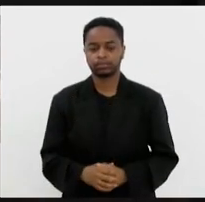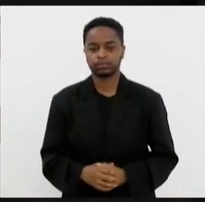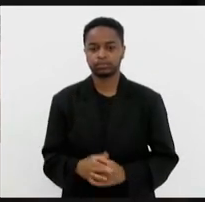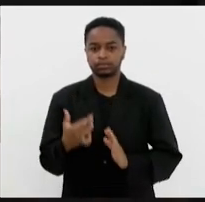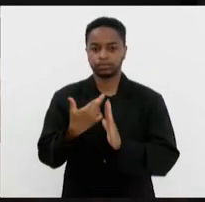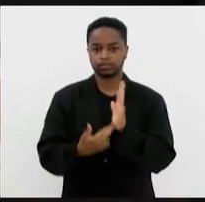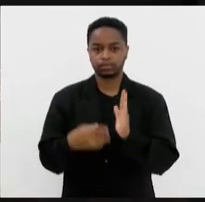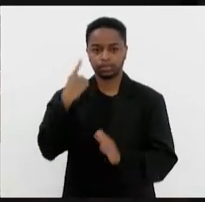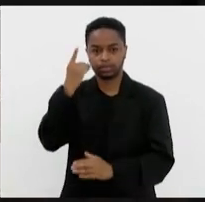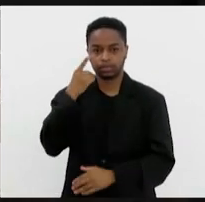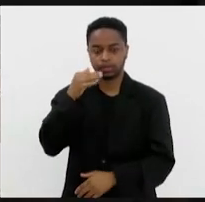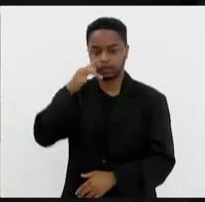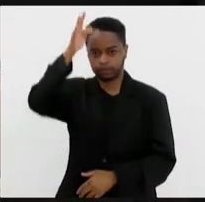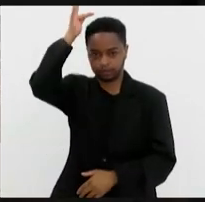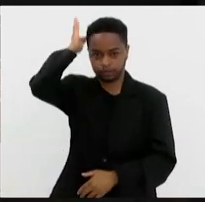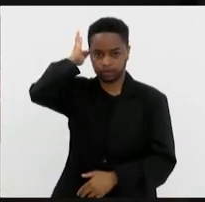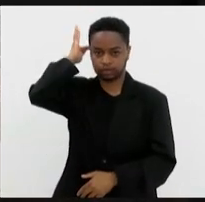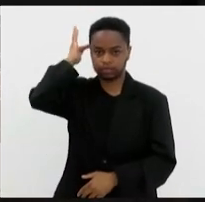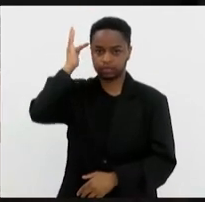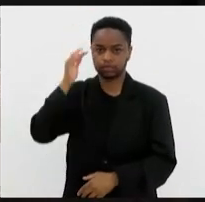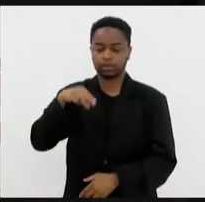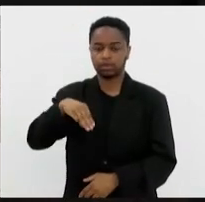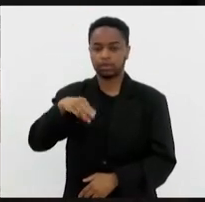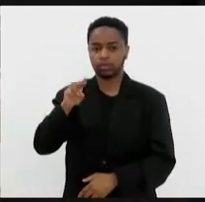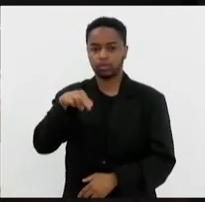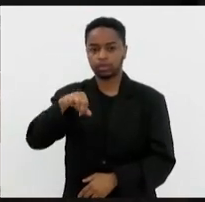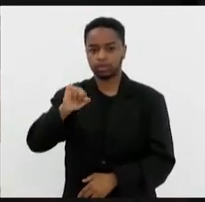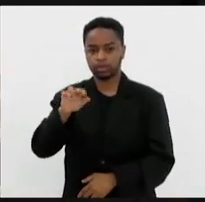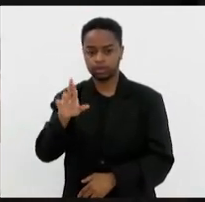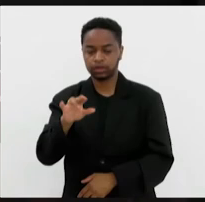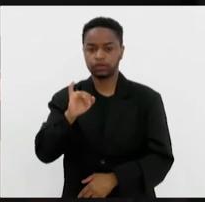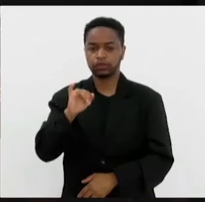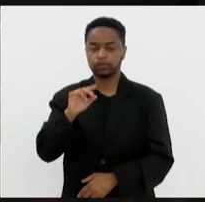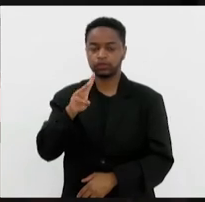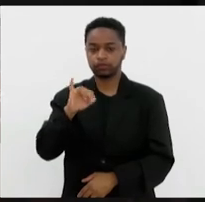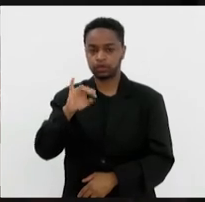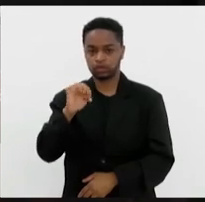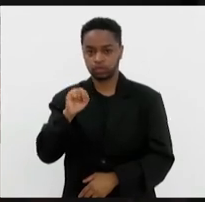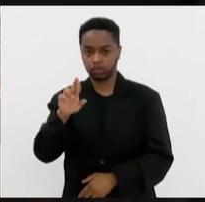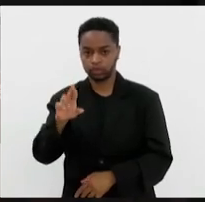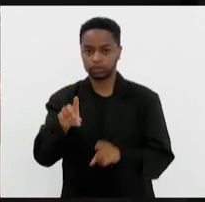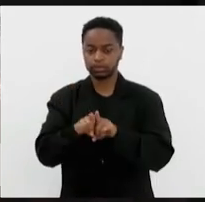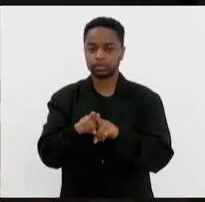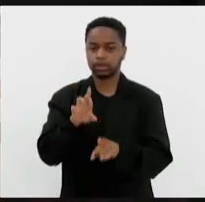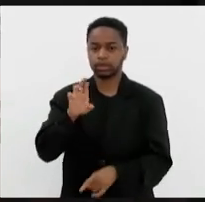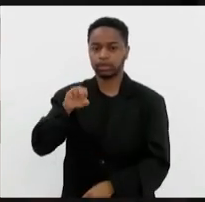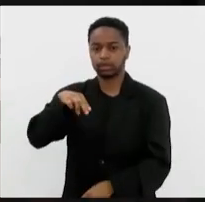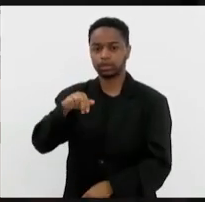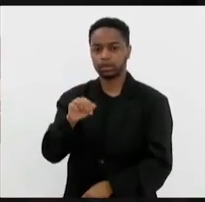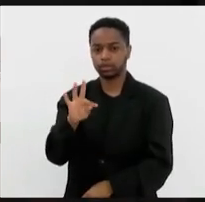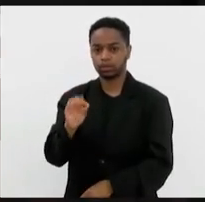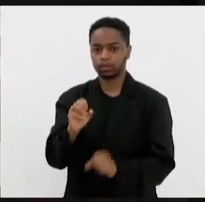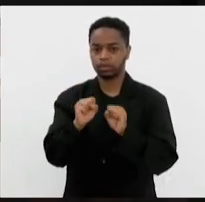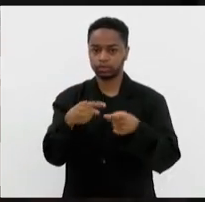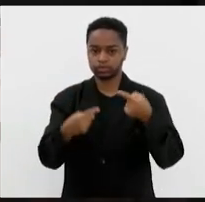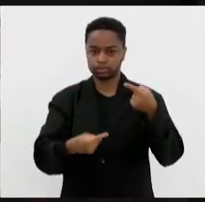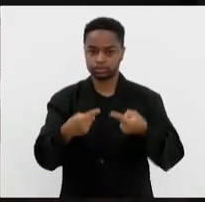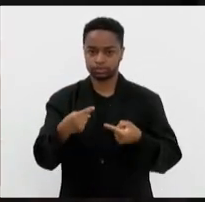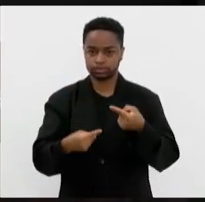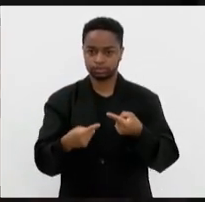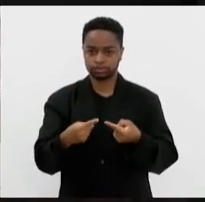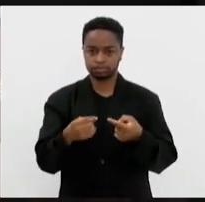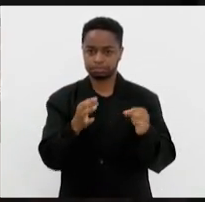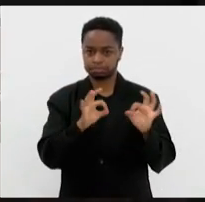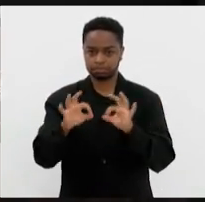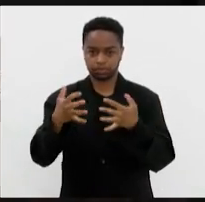Relatores, deputados Fred Pacheco, Munir Neto, Vitor Júnior e Renato Miranda. Em discussão.